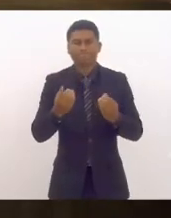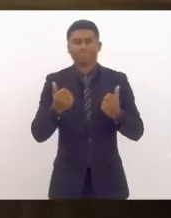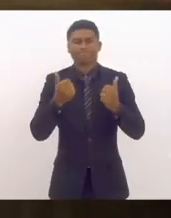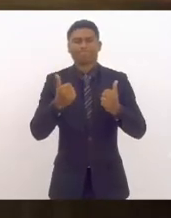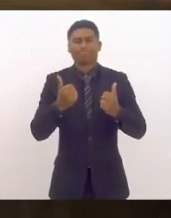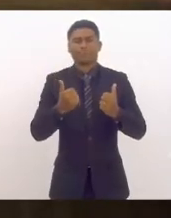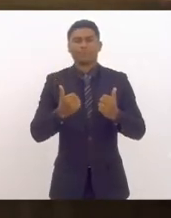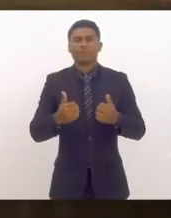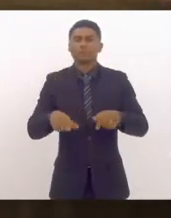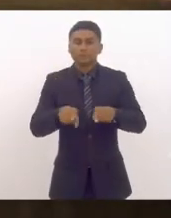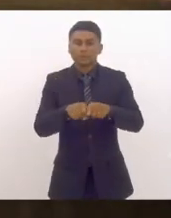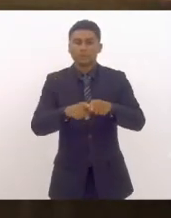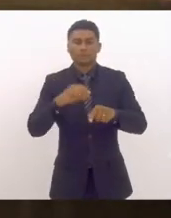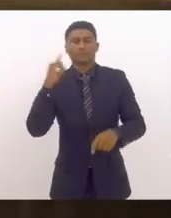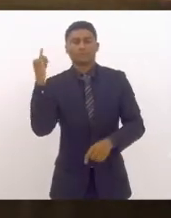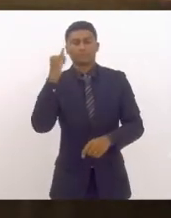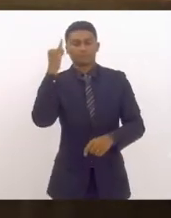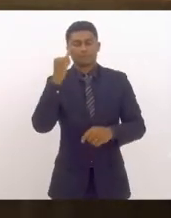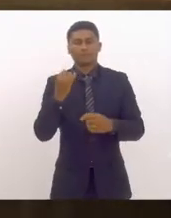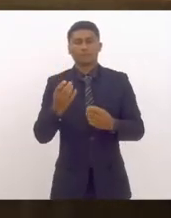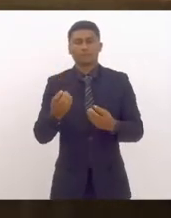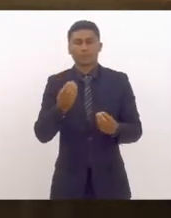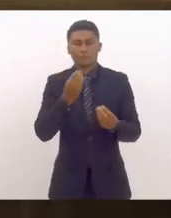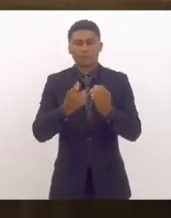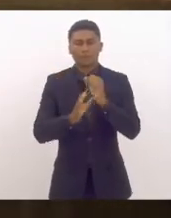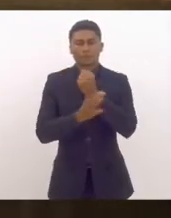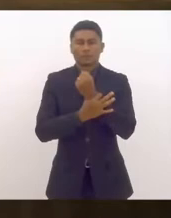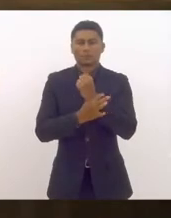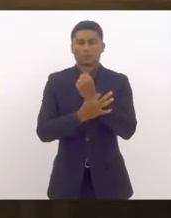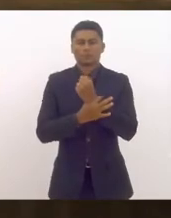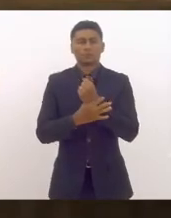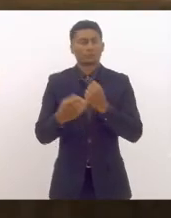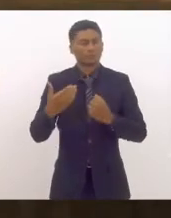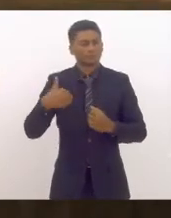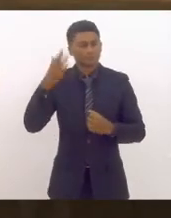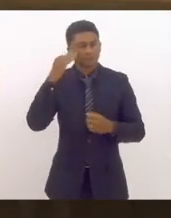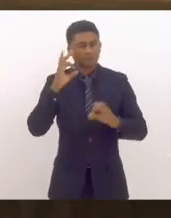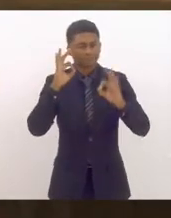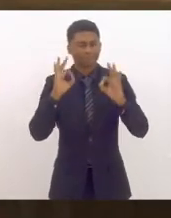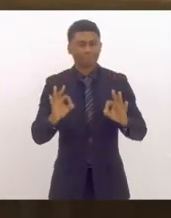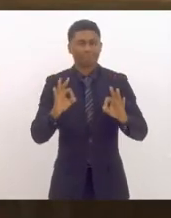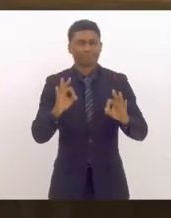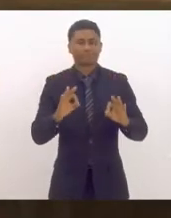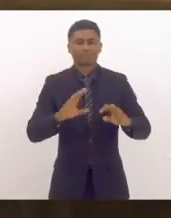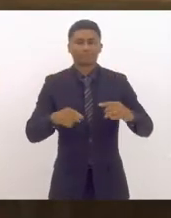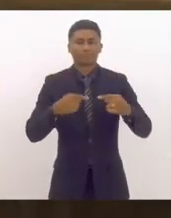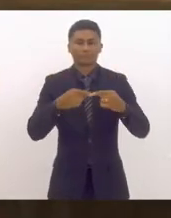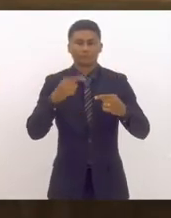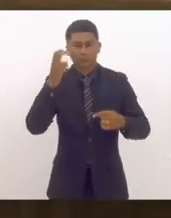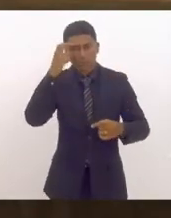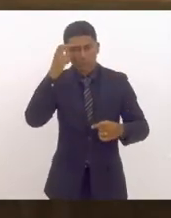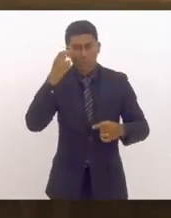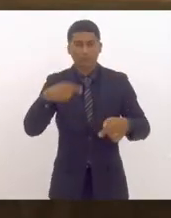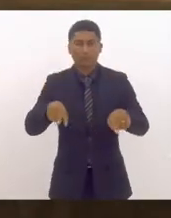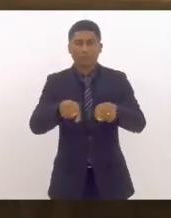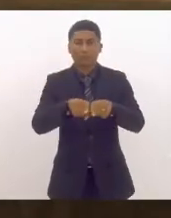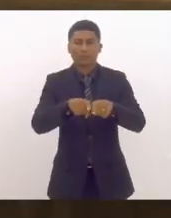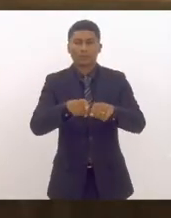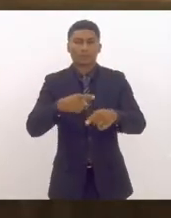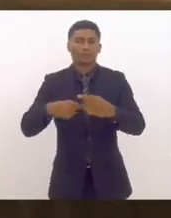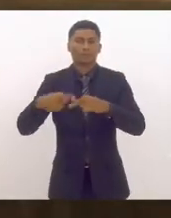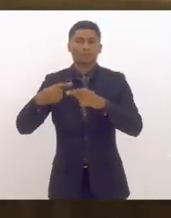para a segurança alimentar e eu não tenho dúvida, senhor presidente, é o reconhecimento da cultura e ancestralidade das